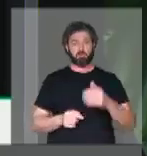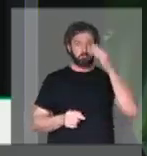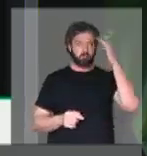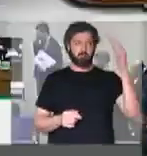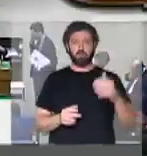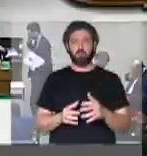presidente